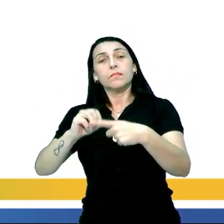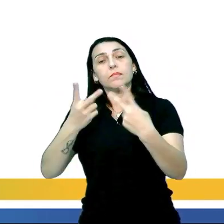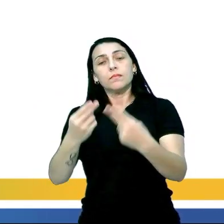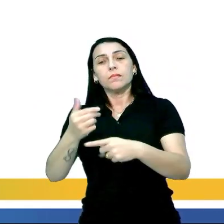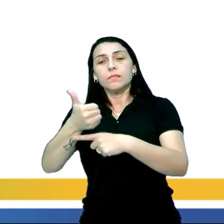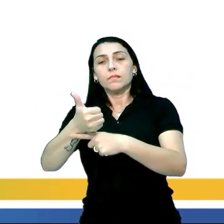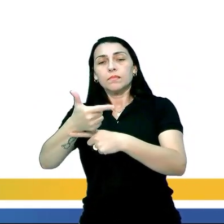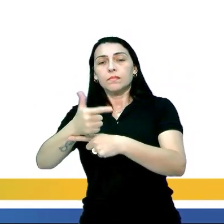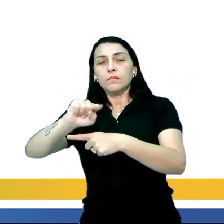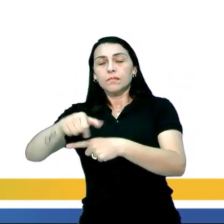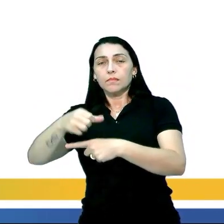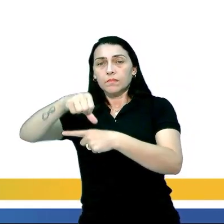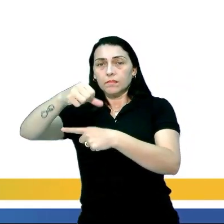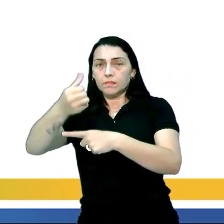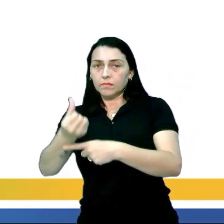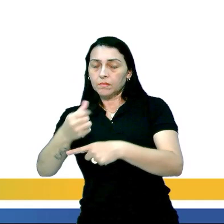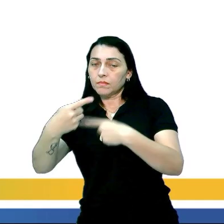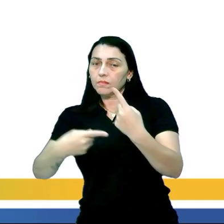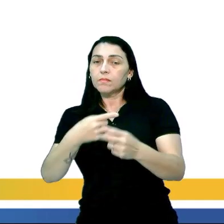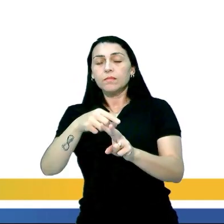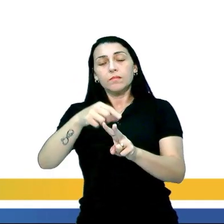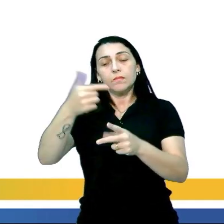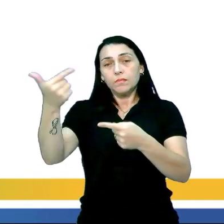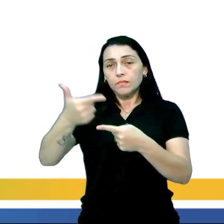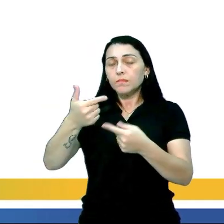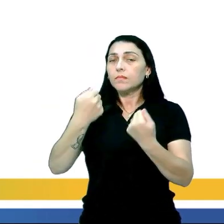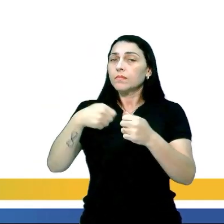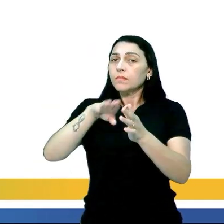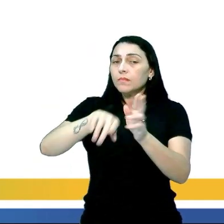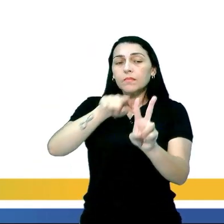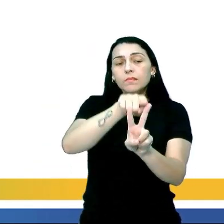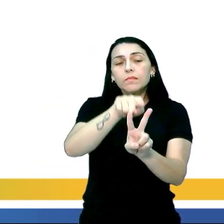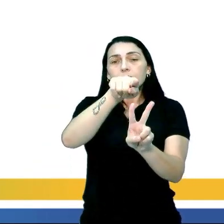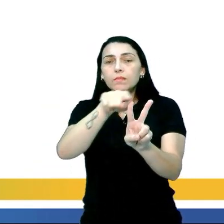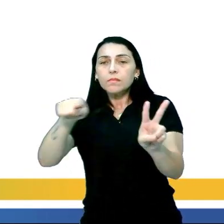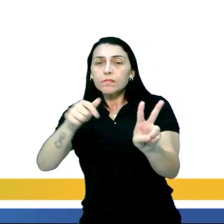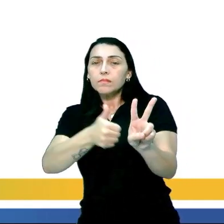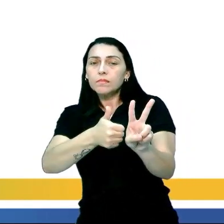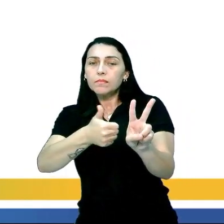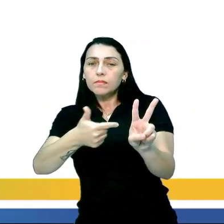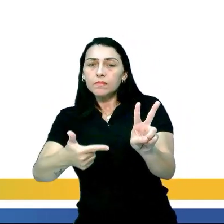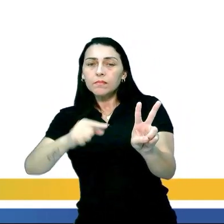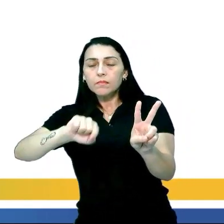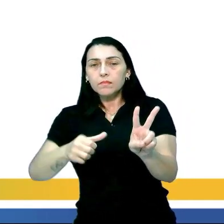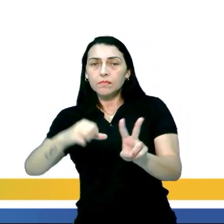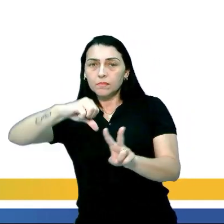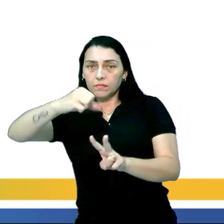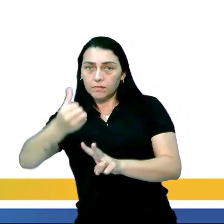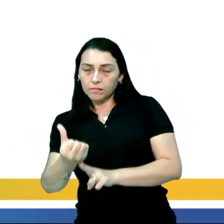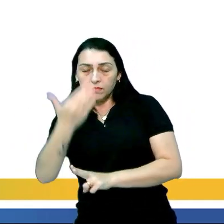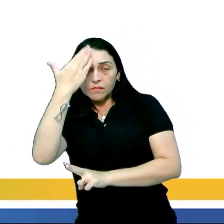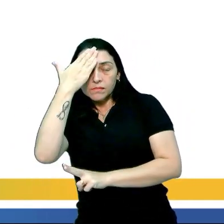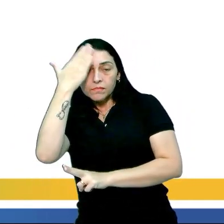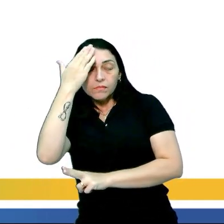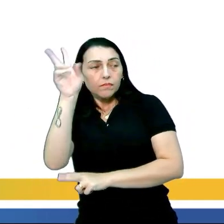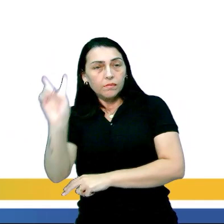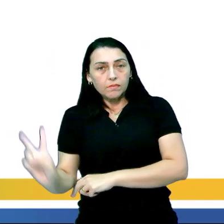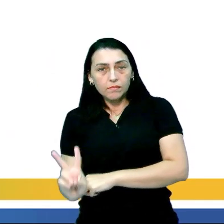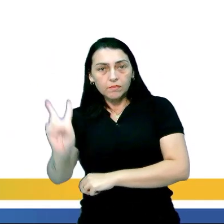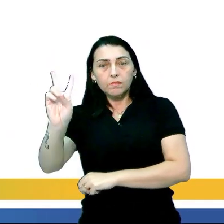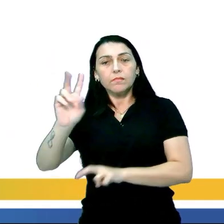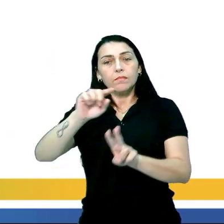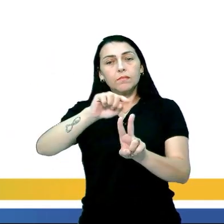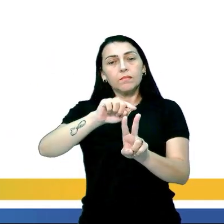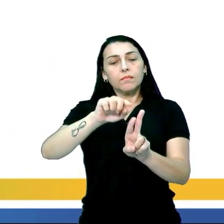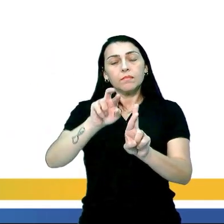12,96. Mas como r está ao quadrado, eu tenho que tirar a raiz de 12,96 para saber o valor do